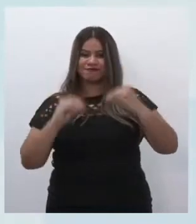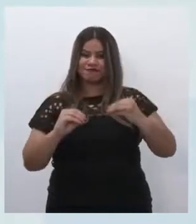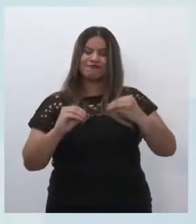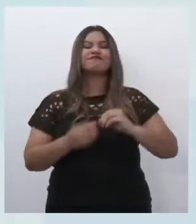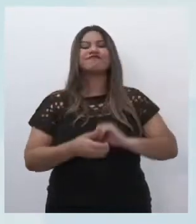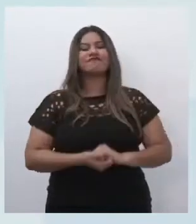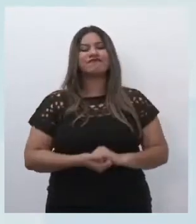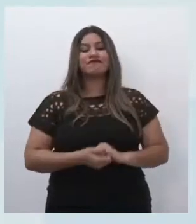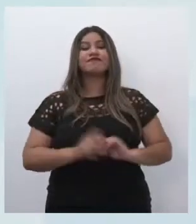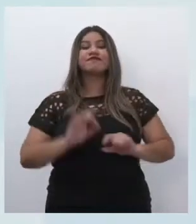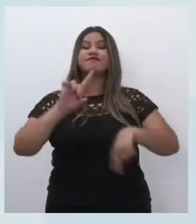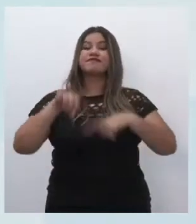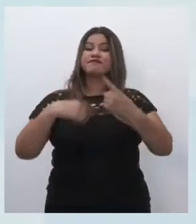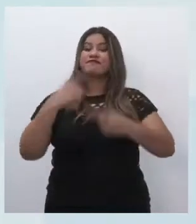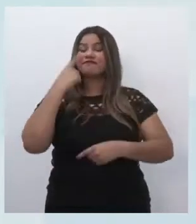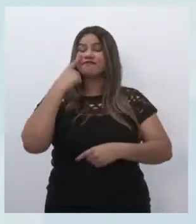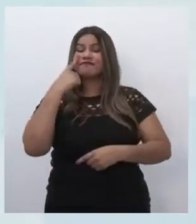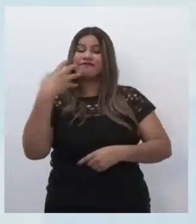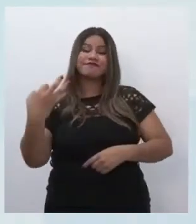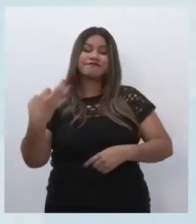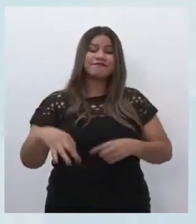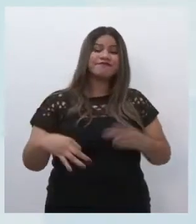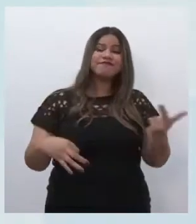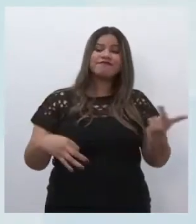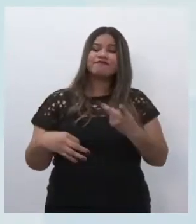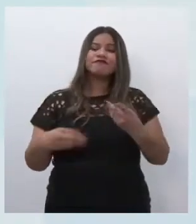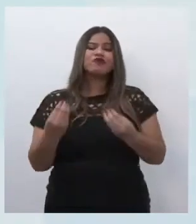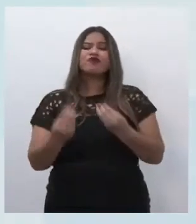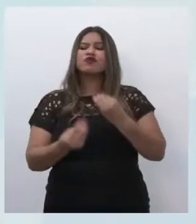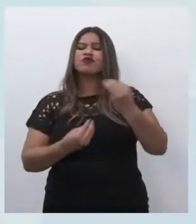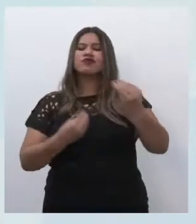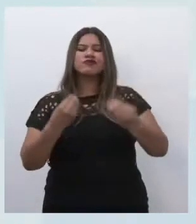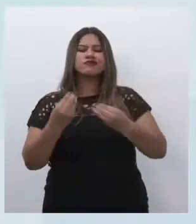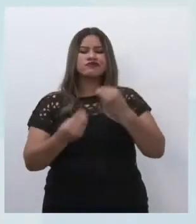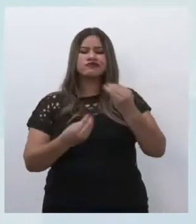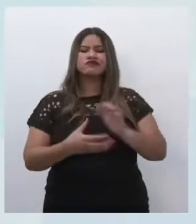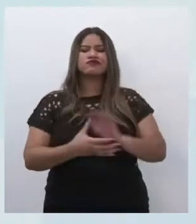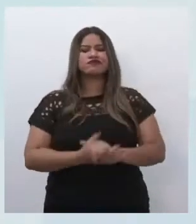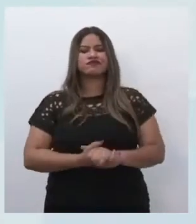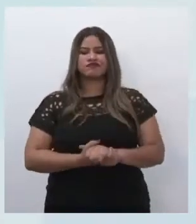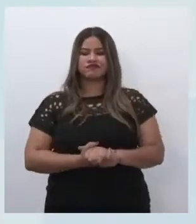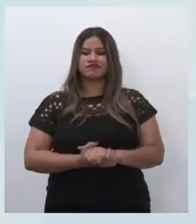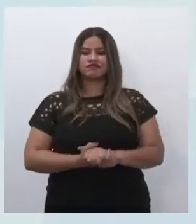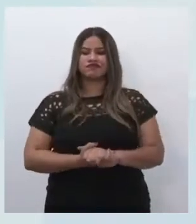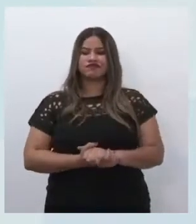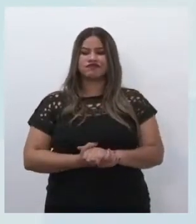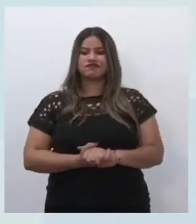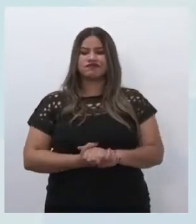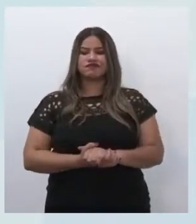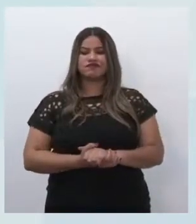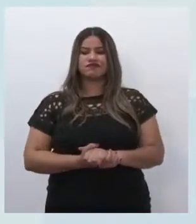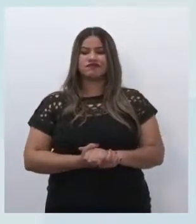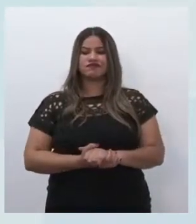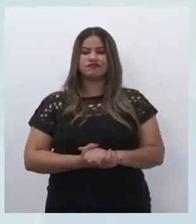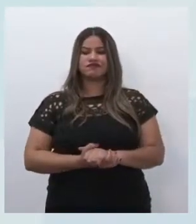Em seguida, a gente vai conferir. O que vocês pensaram aí para a terceira e quarta?